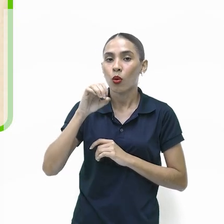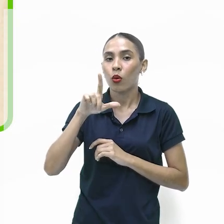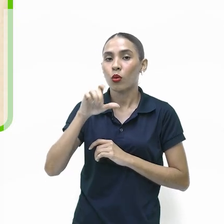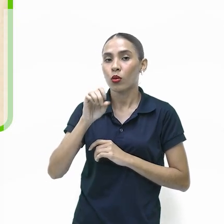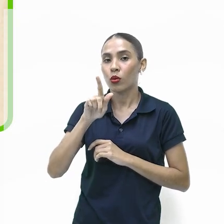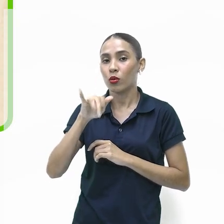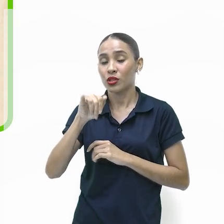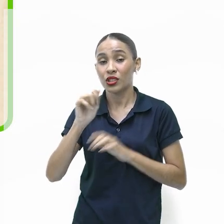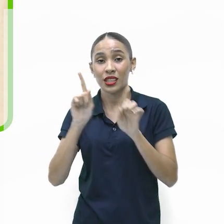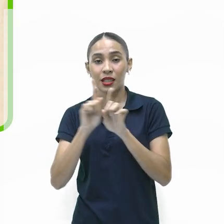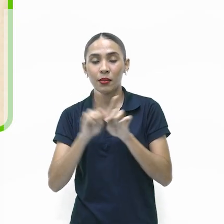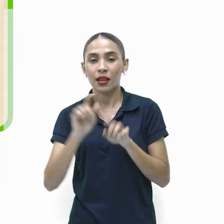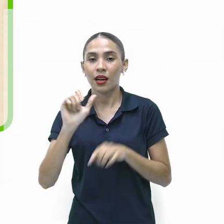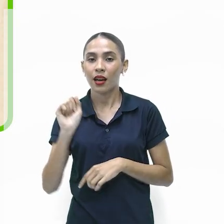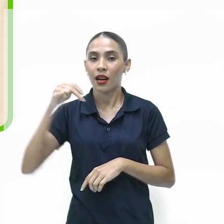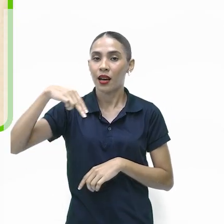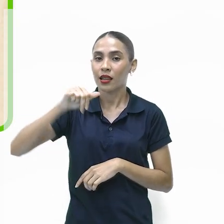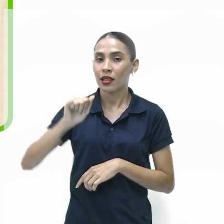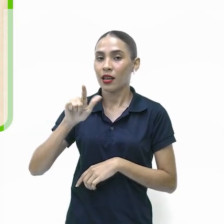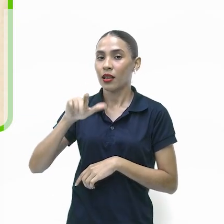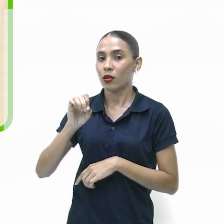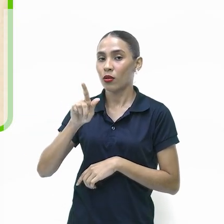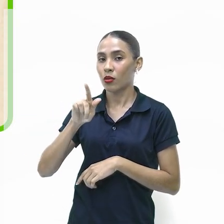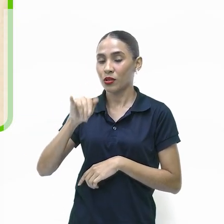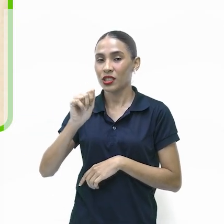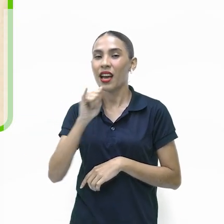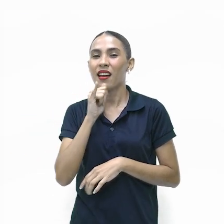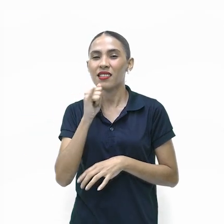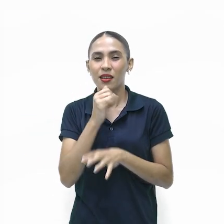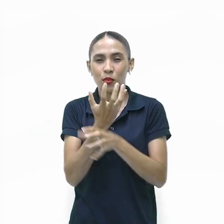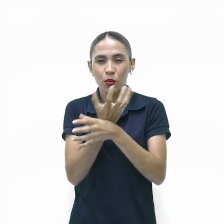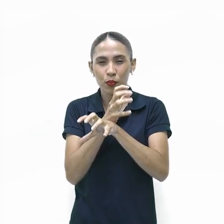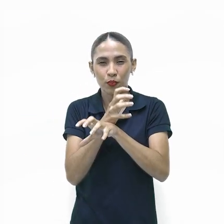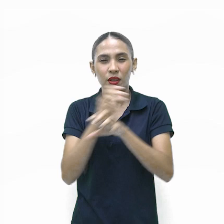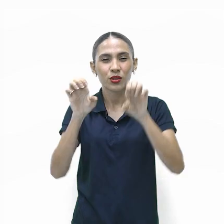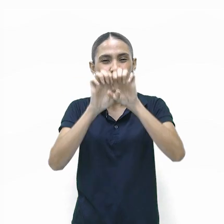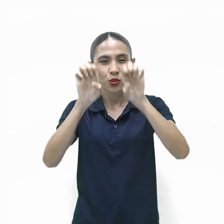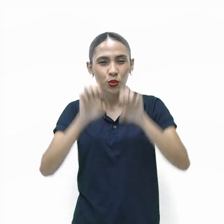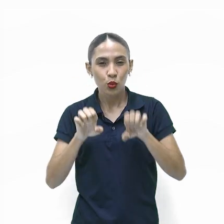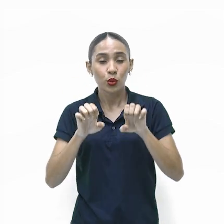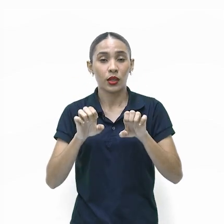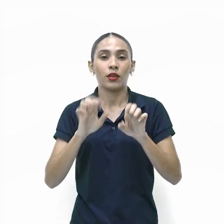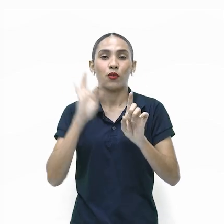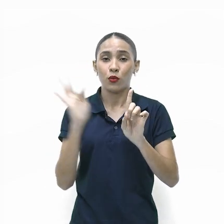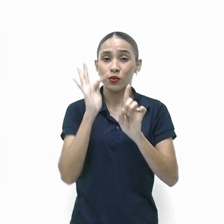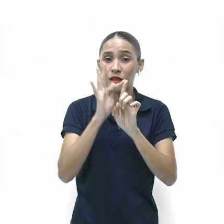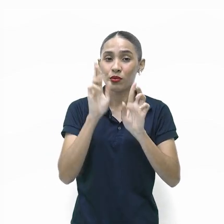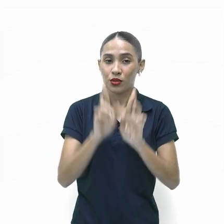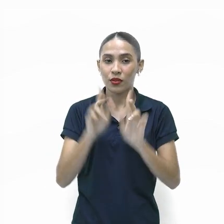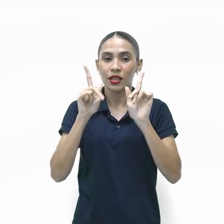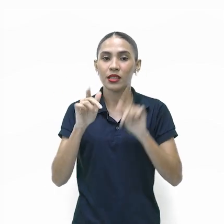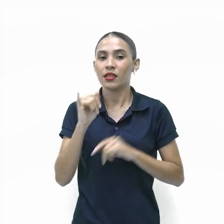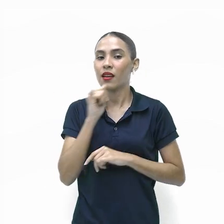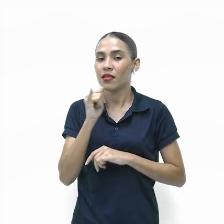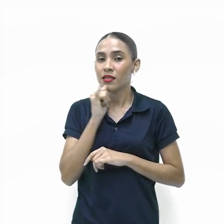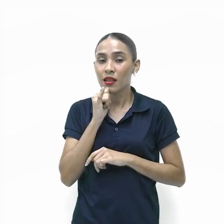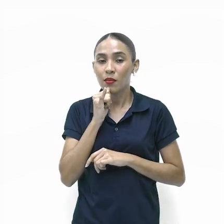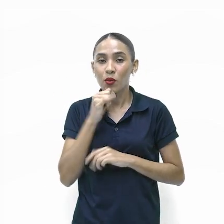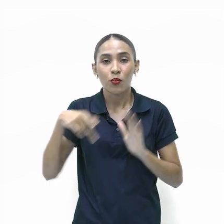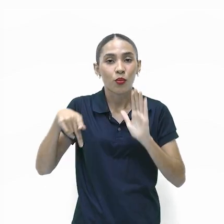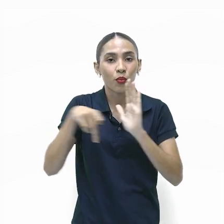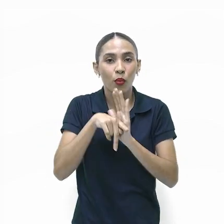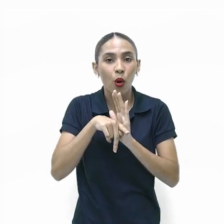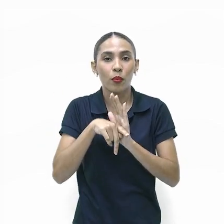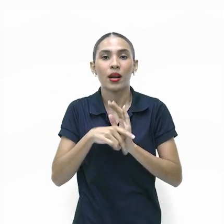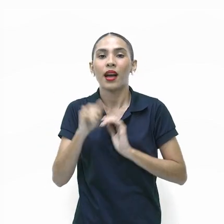e analogia. Ou seja, mesmo os ossos, né, com funções diferentes, nós temos aí a homologia, que é uma estrutura com a